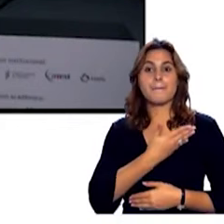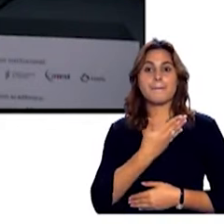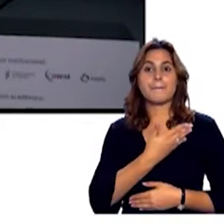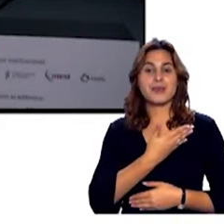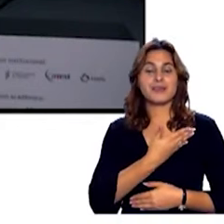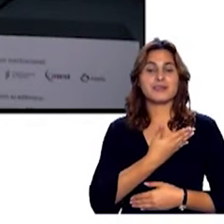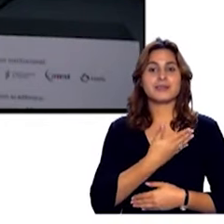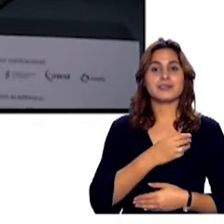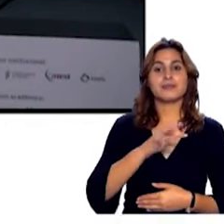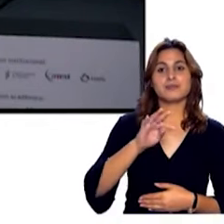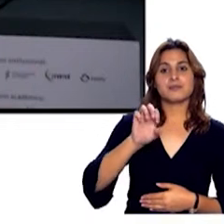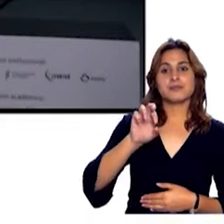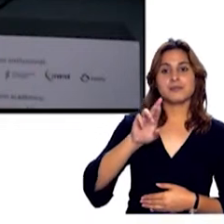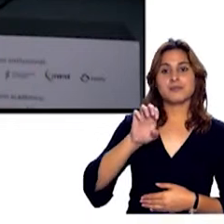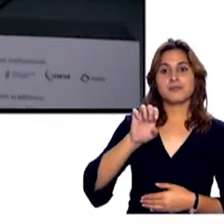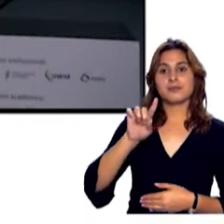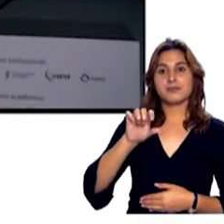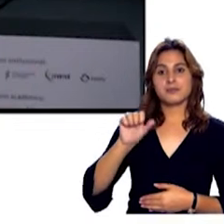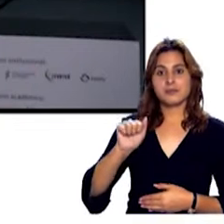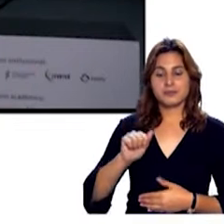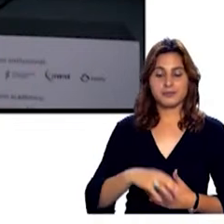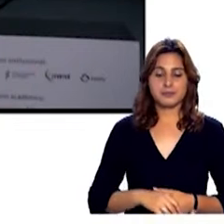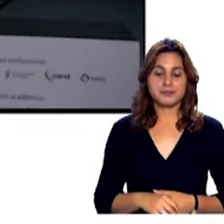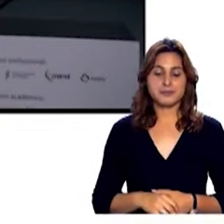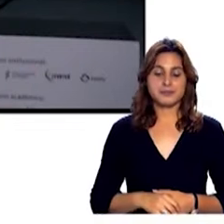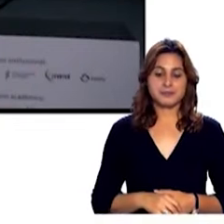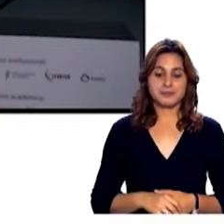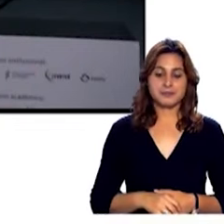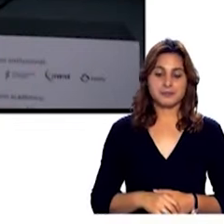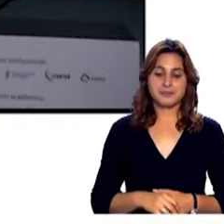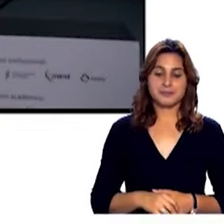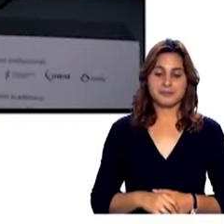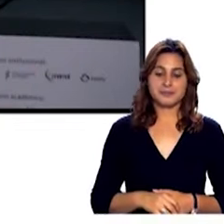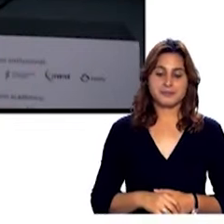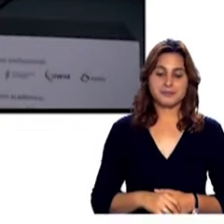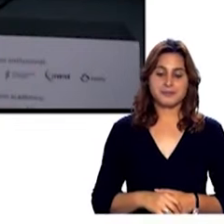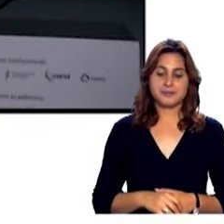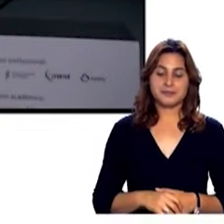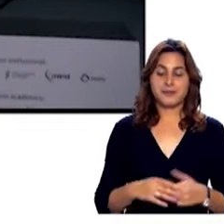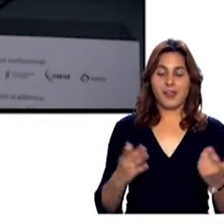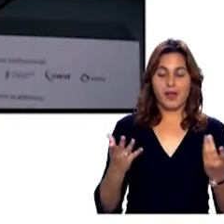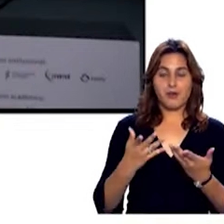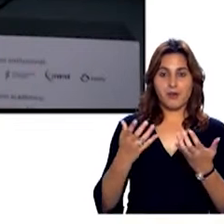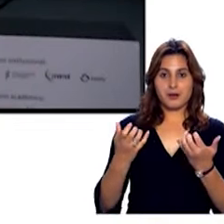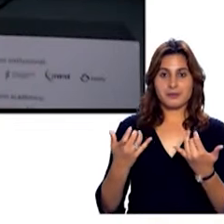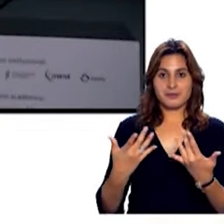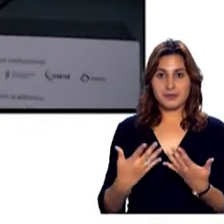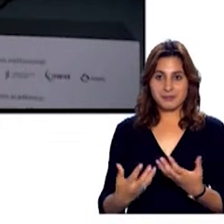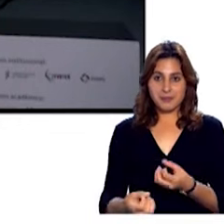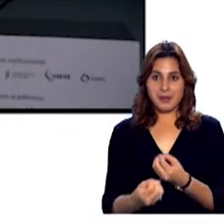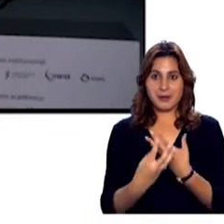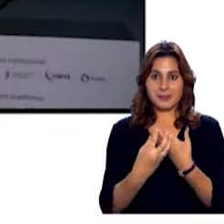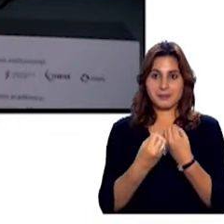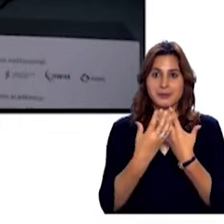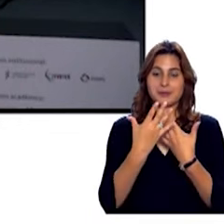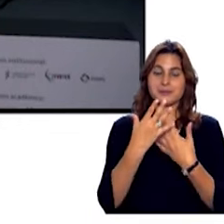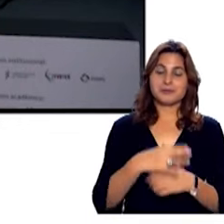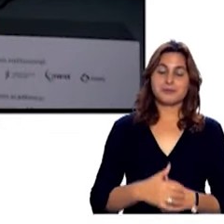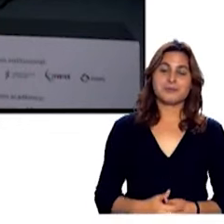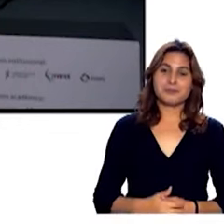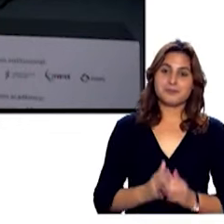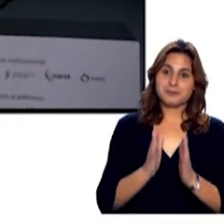Alvim e para que para que nos dê agora a sua aula senora Teresa por